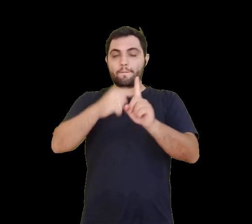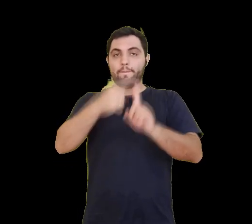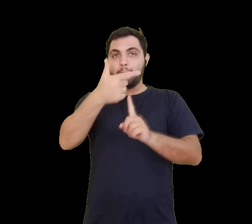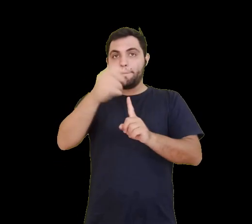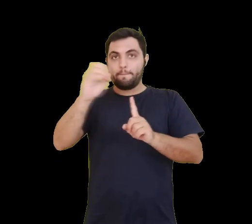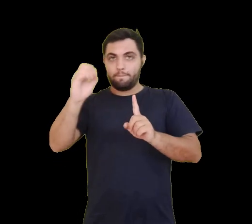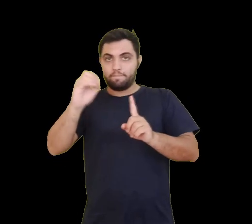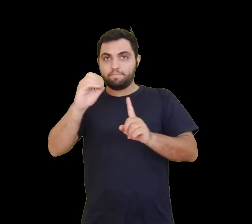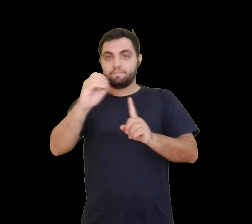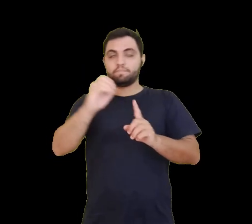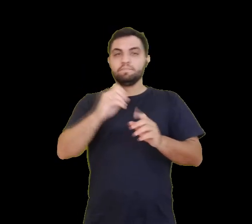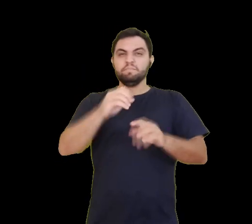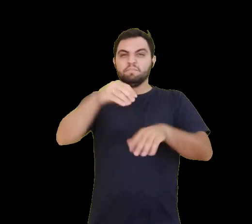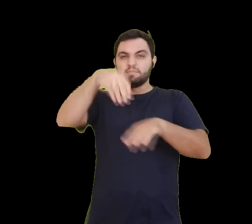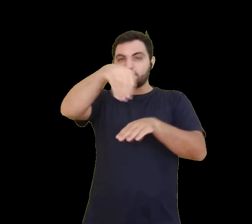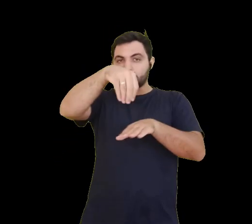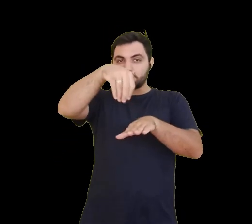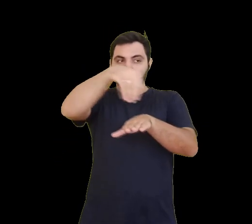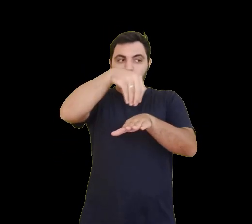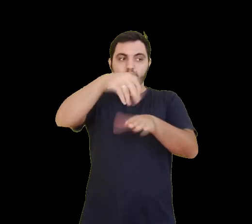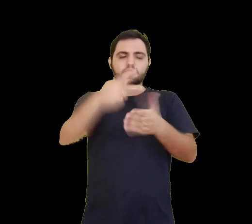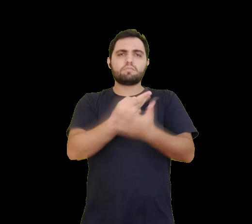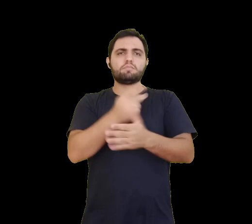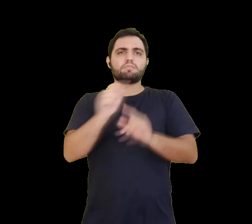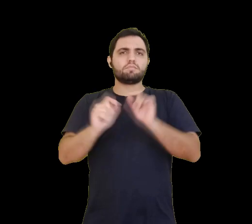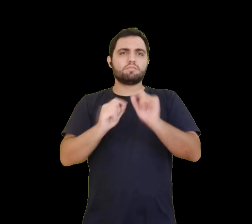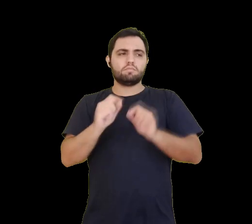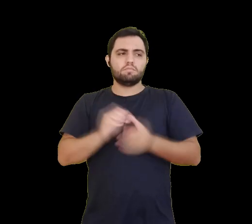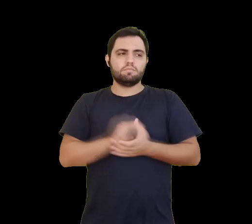graus, então vamos ver o que acontece.